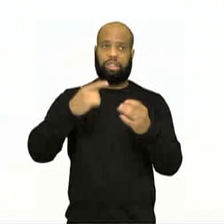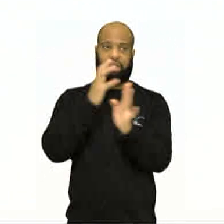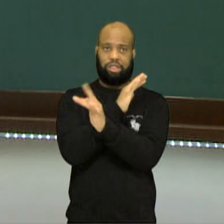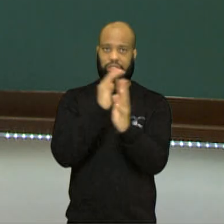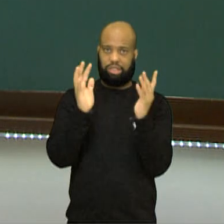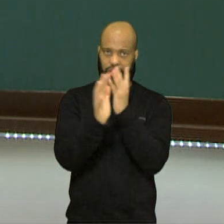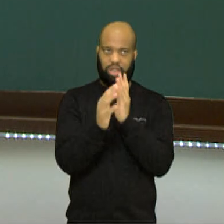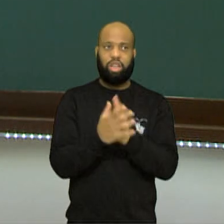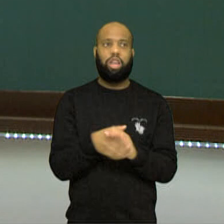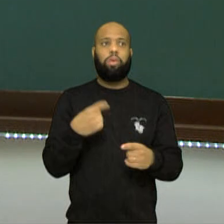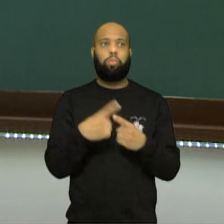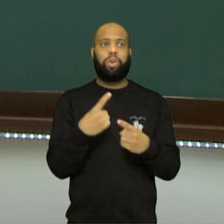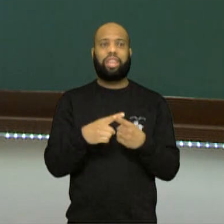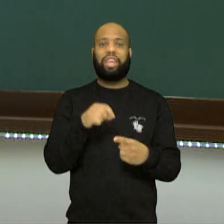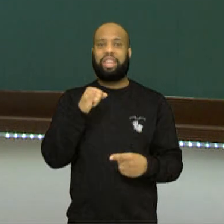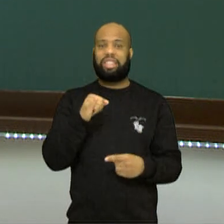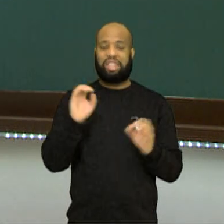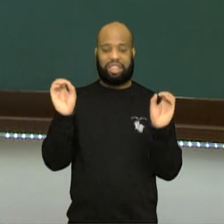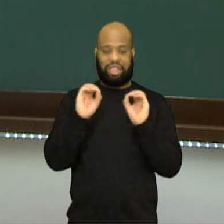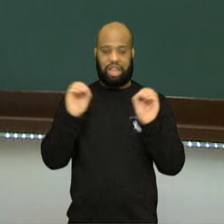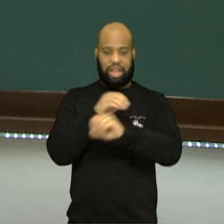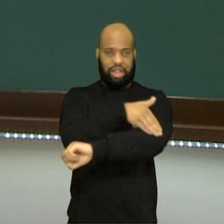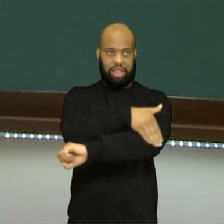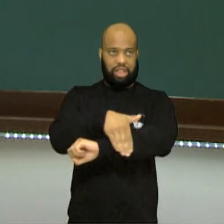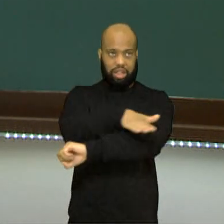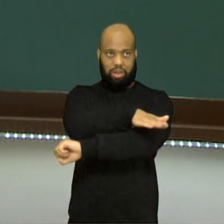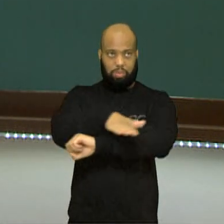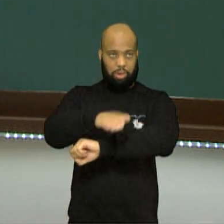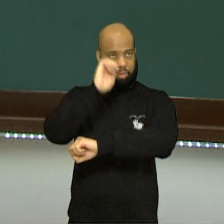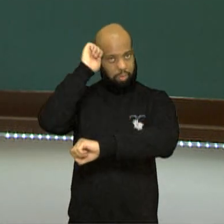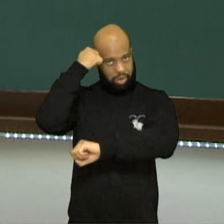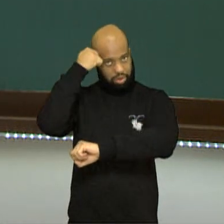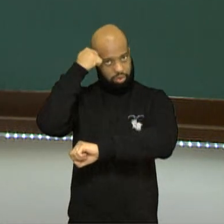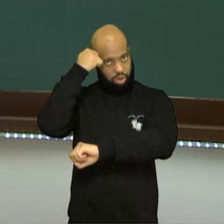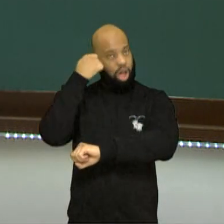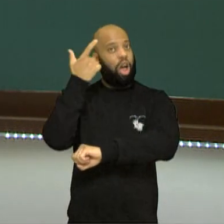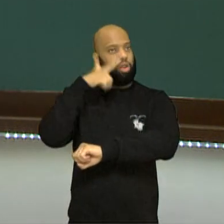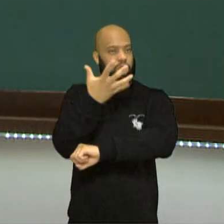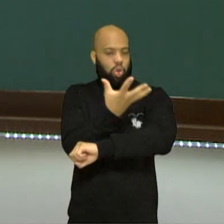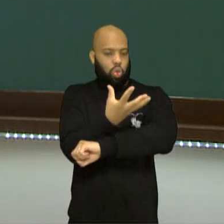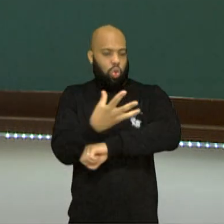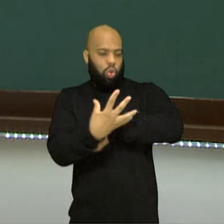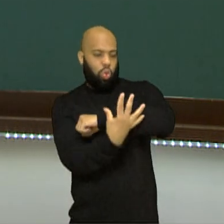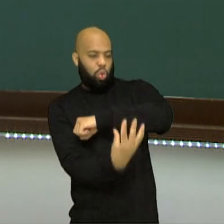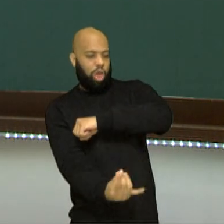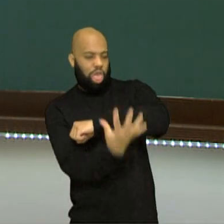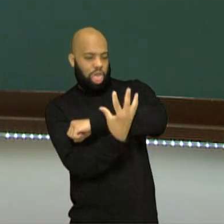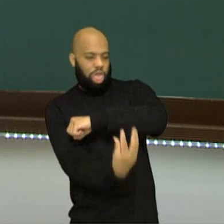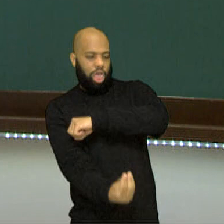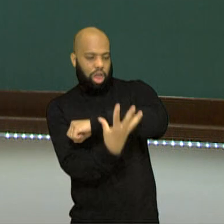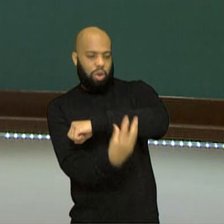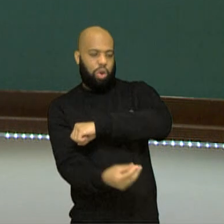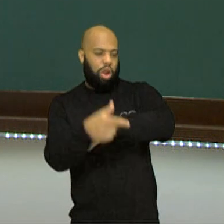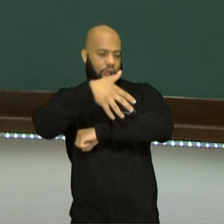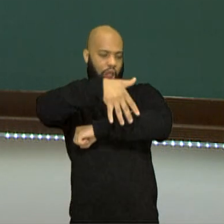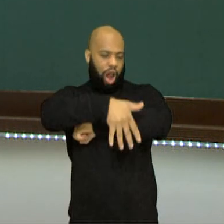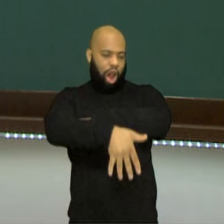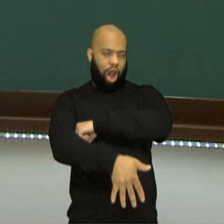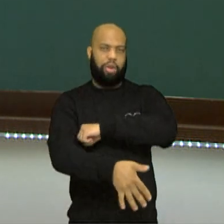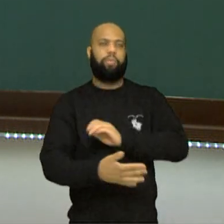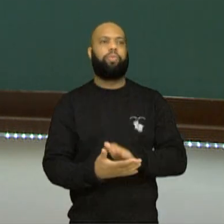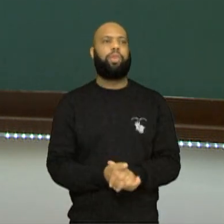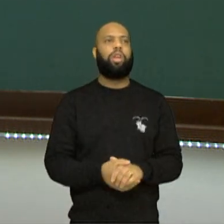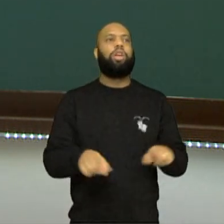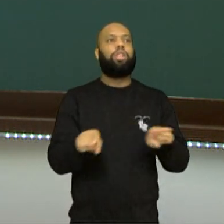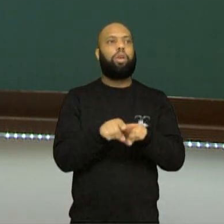pavimentado absorve mais água da chuva. E vamos adiante. Outra questão de degradação do solo.